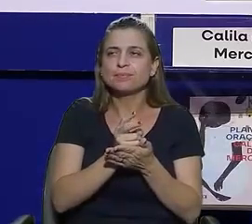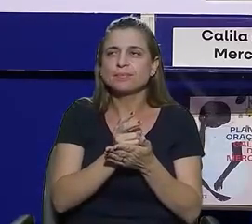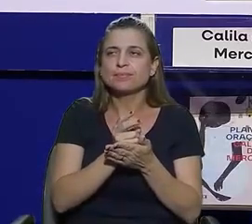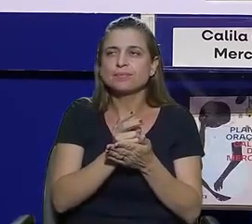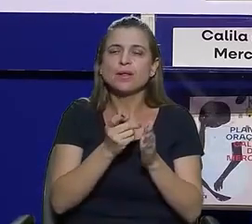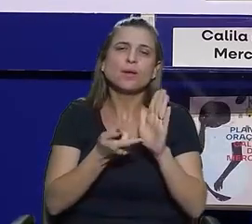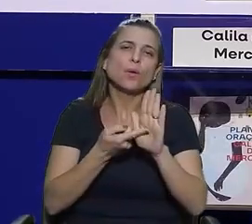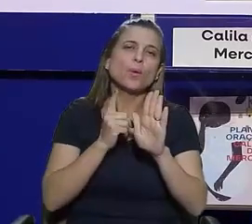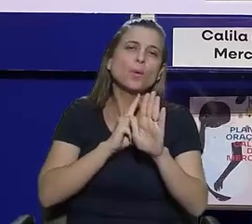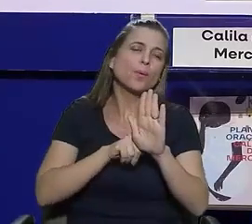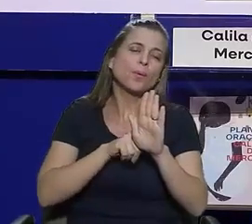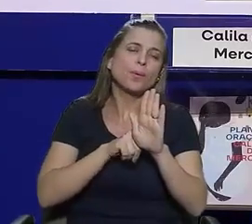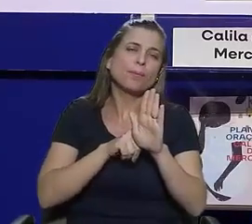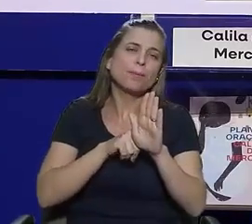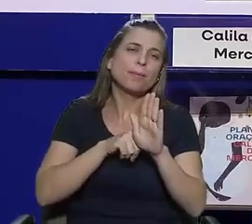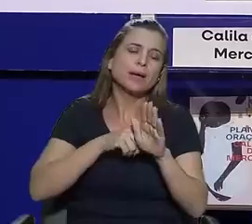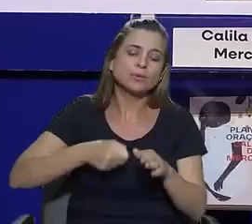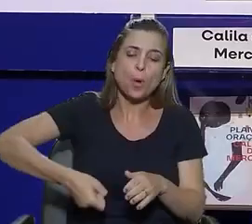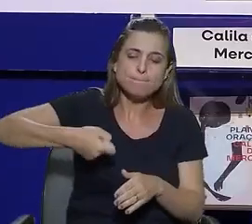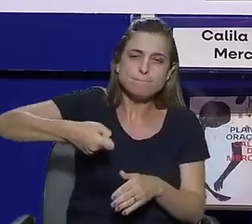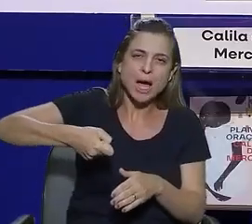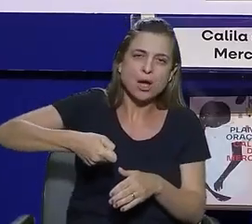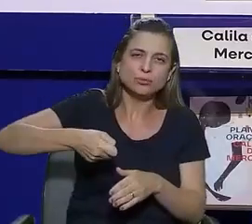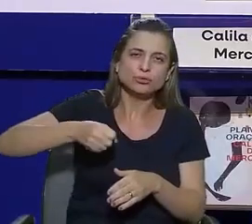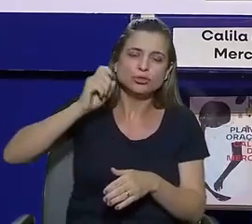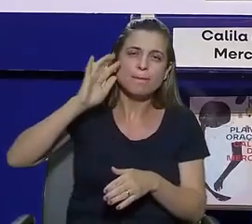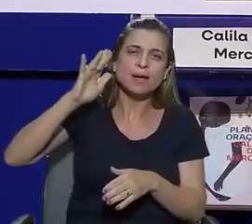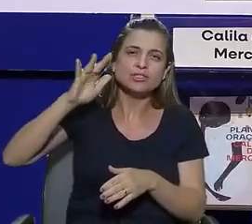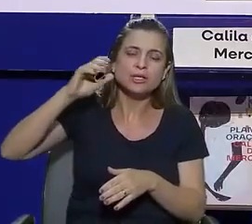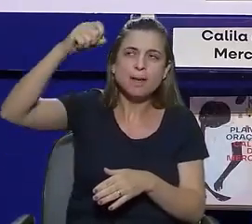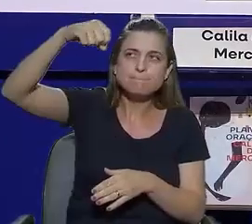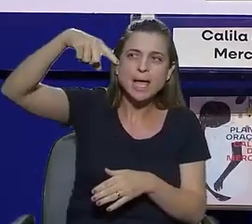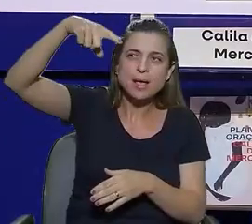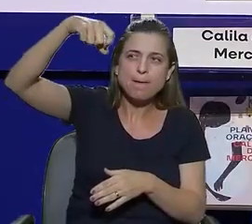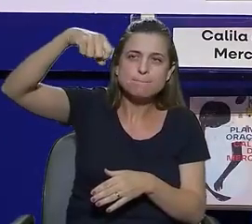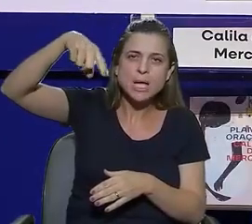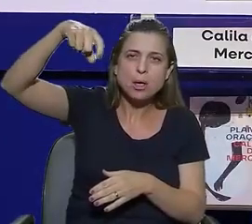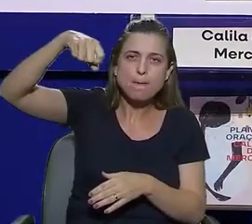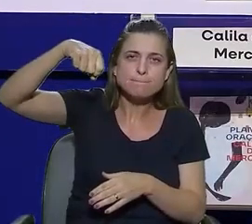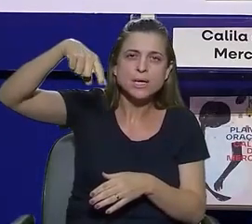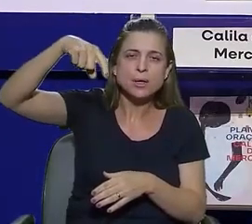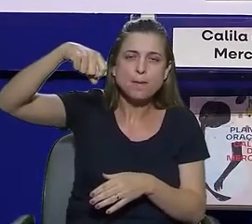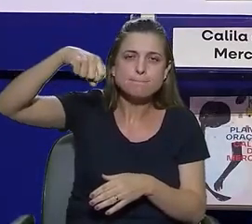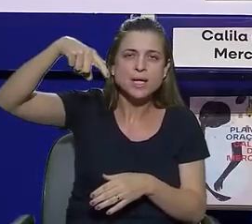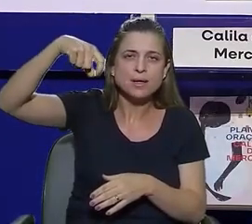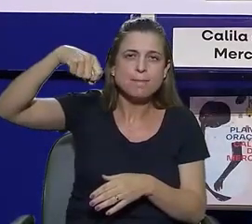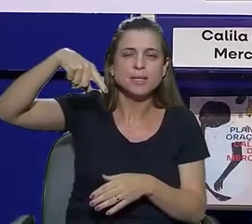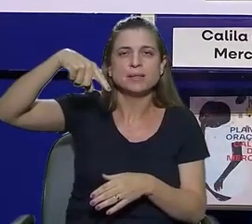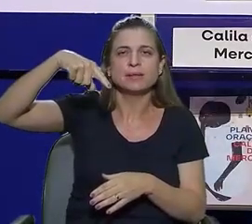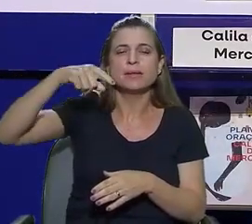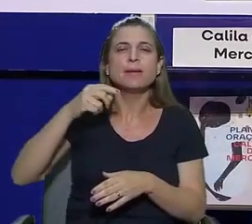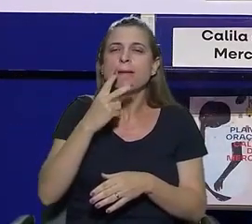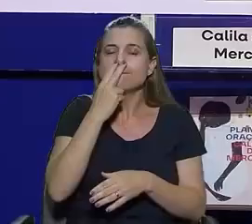colocando balde aqui, balde ali. Quando não aguenta mais colocar balde, é quando eu vou escrever. Porque eu fico guardando aquilo. eu digo que eu